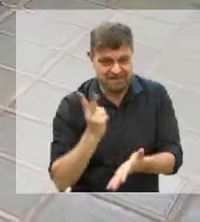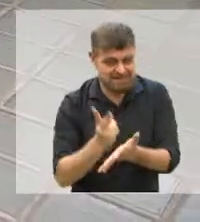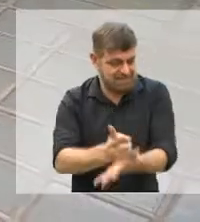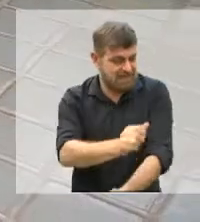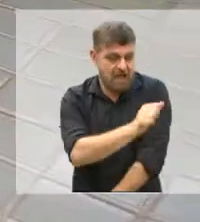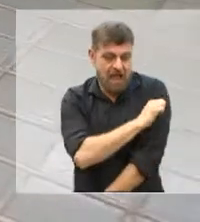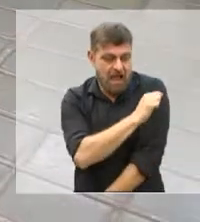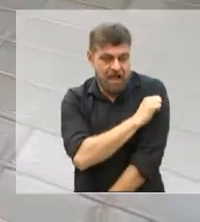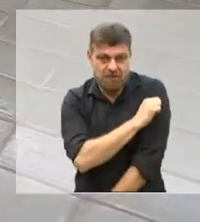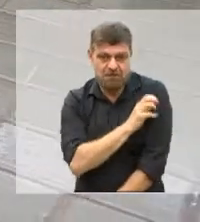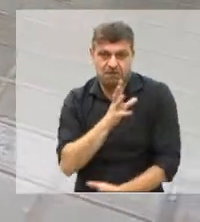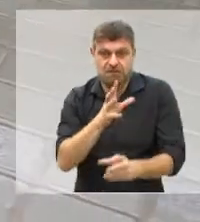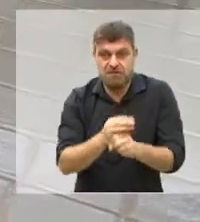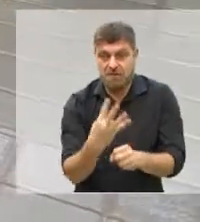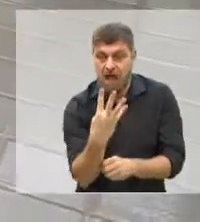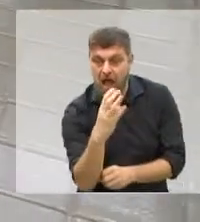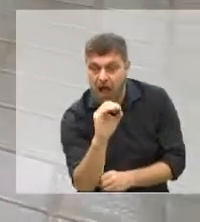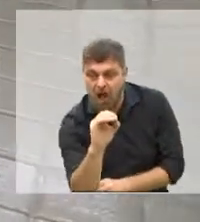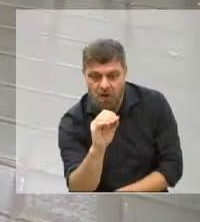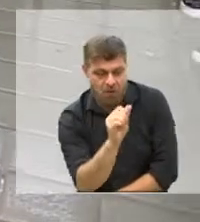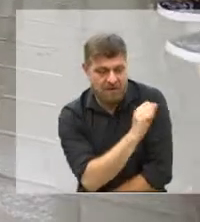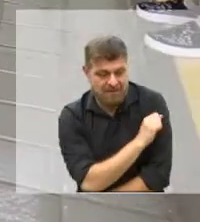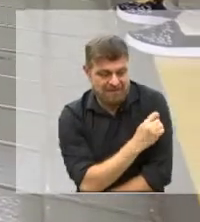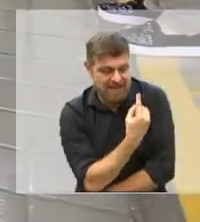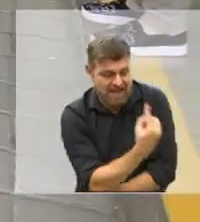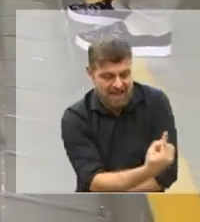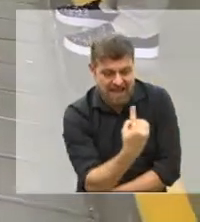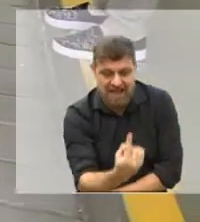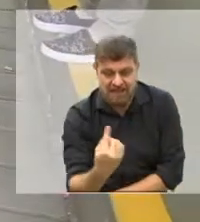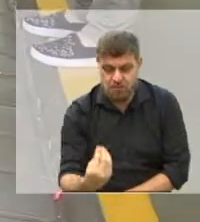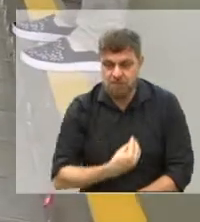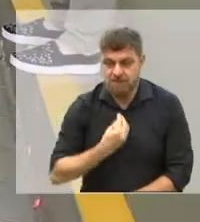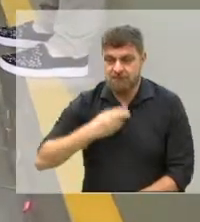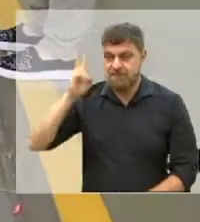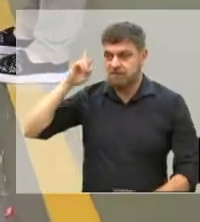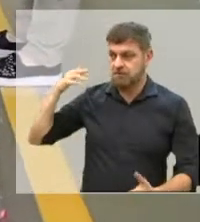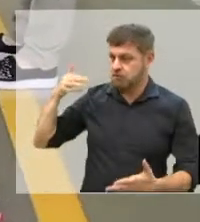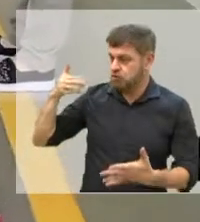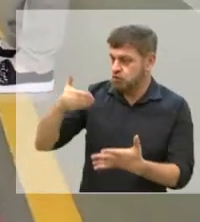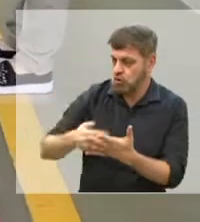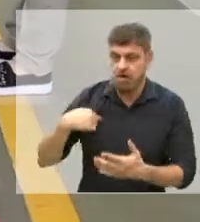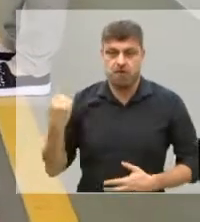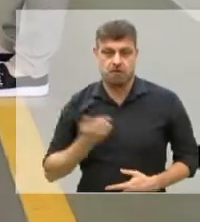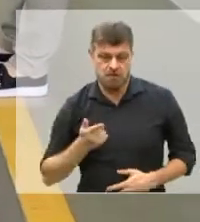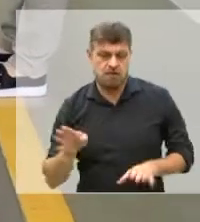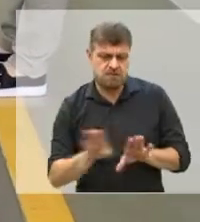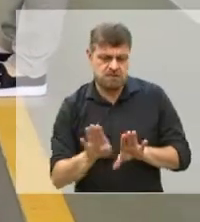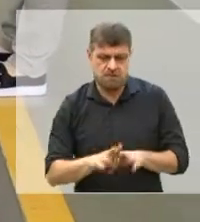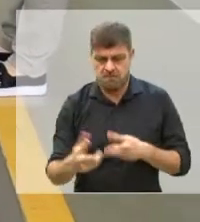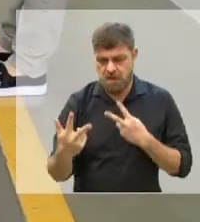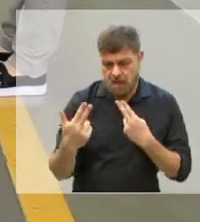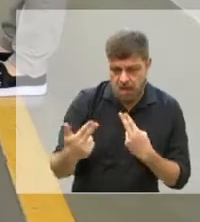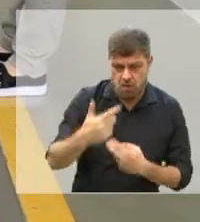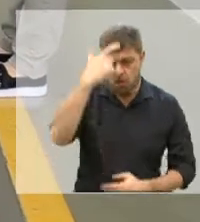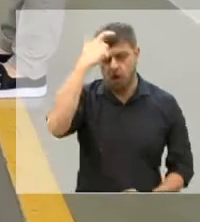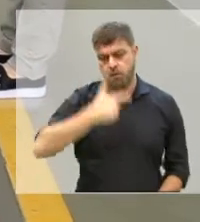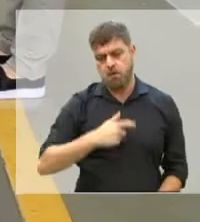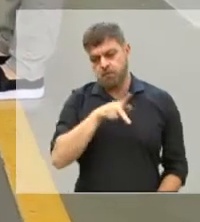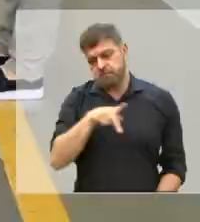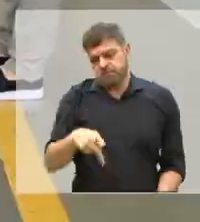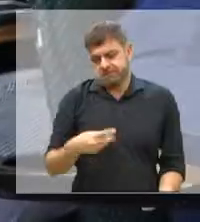tem 40 alunos, cada um com uma história de vida, com uma trajetória. Nós também temos as nossas histórias e as nossas